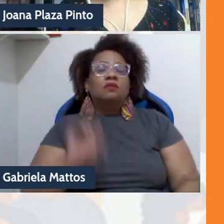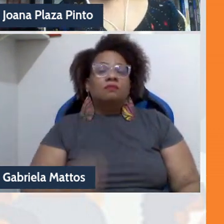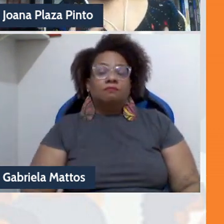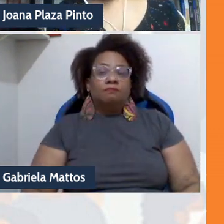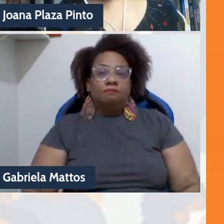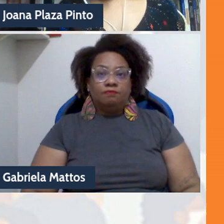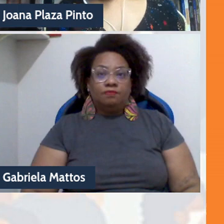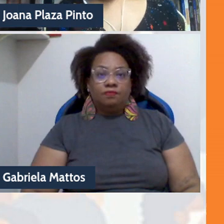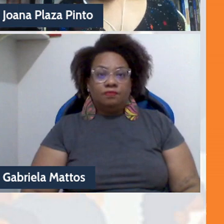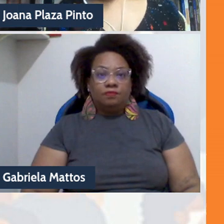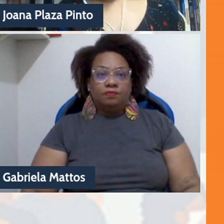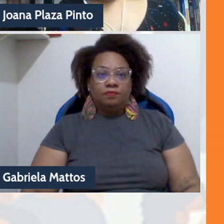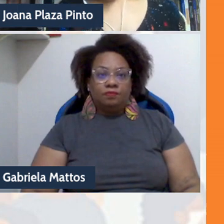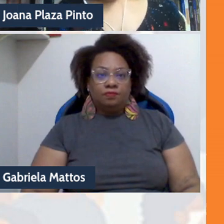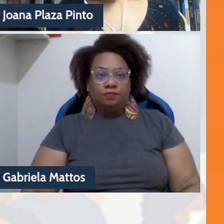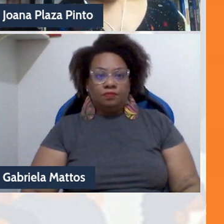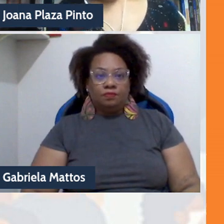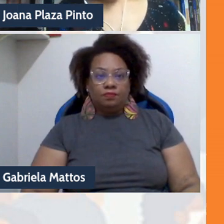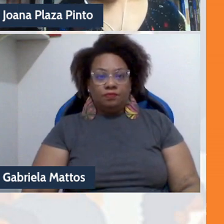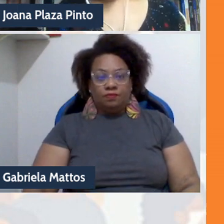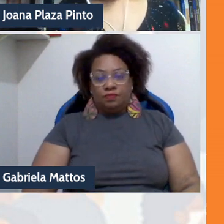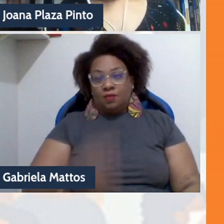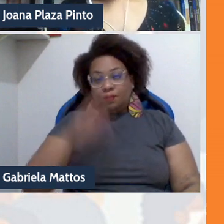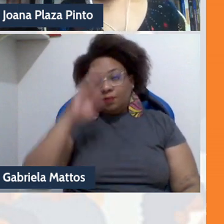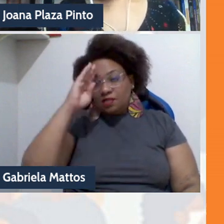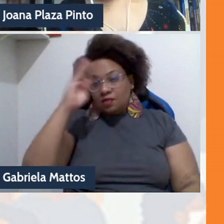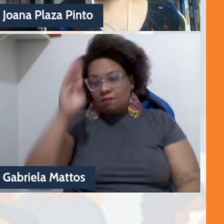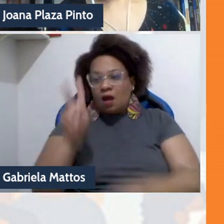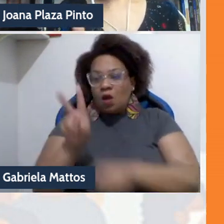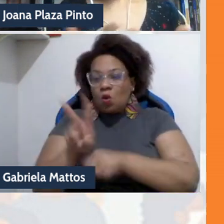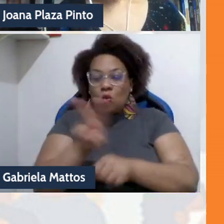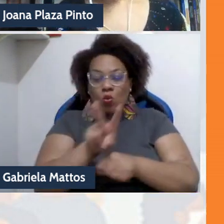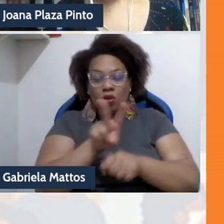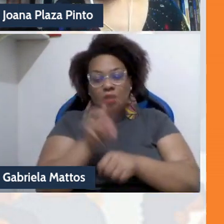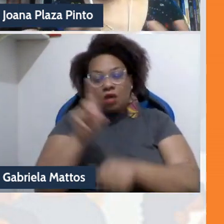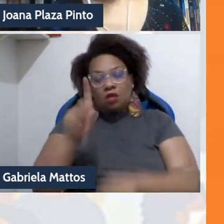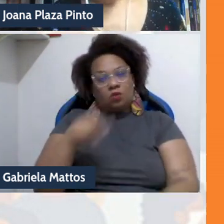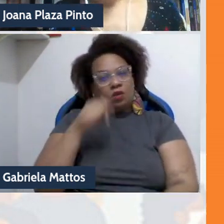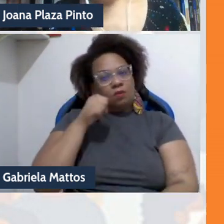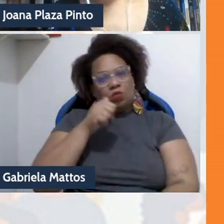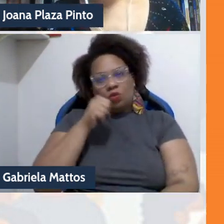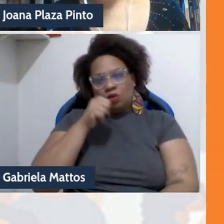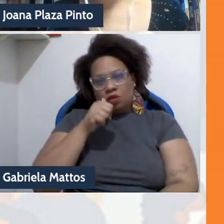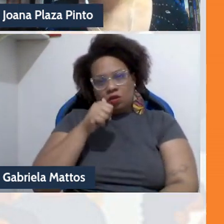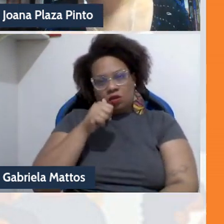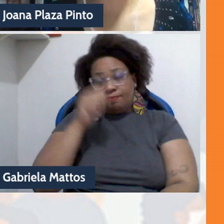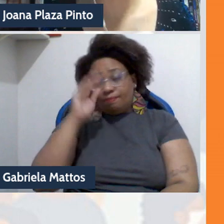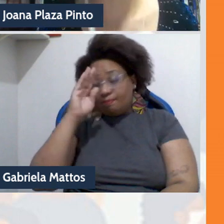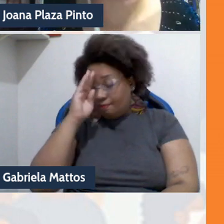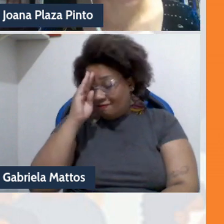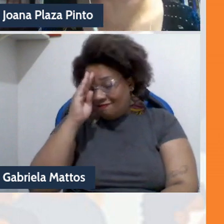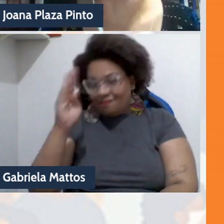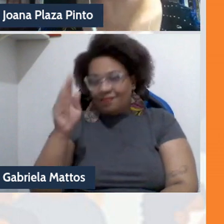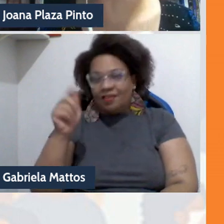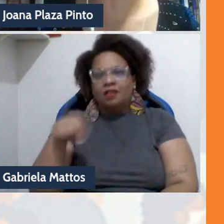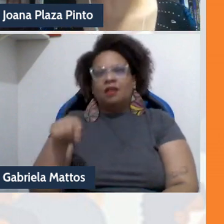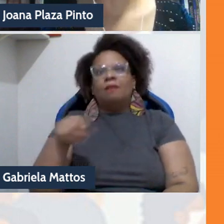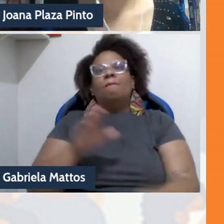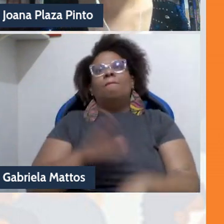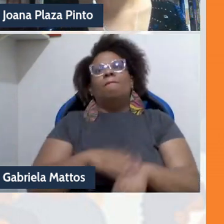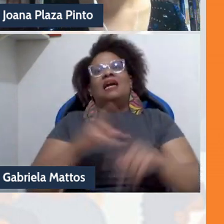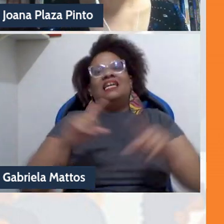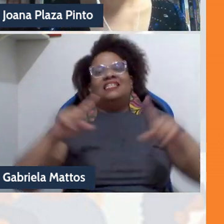a centralidade do cuidado como atividade feminina foi fundamental para que os desafios se